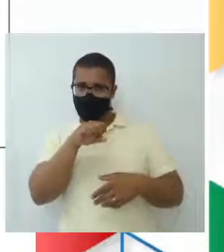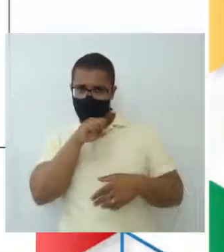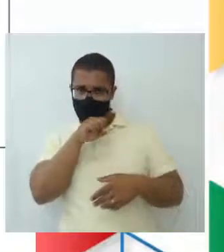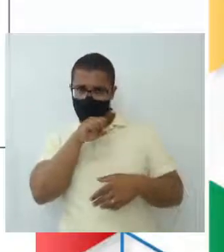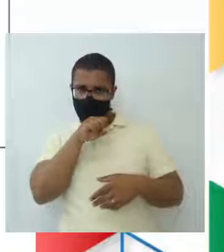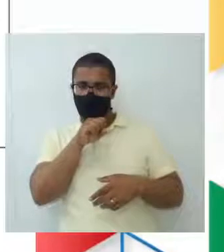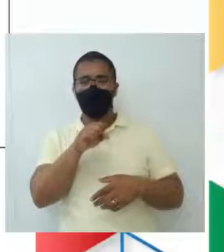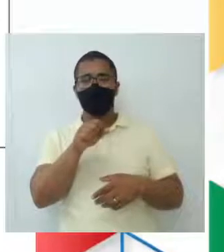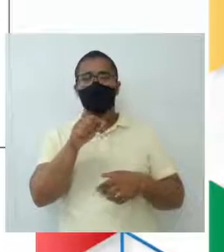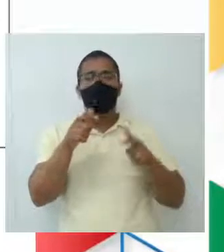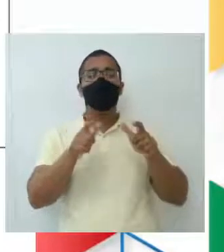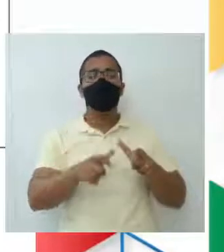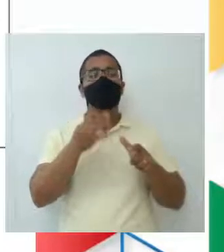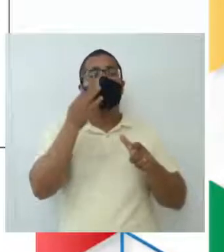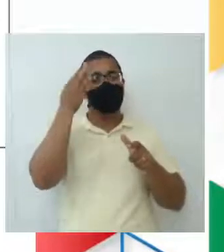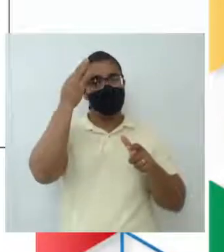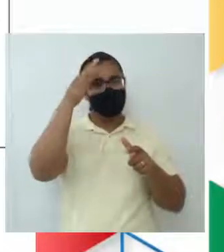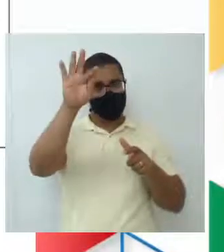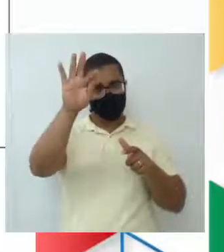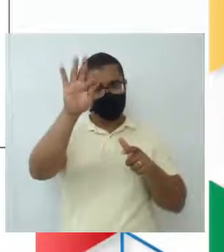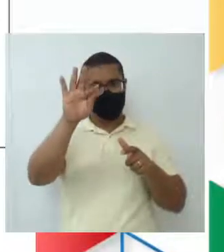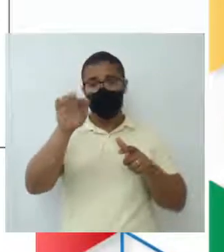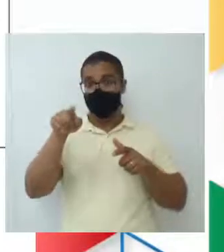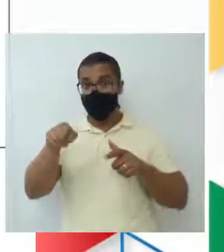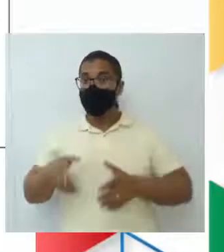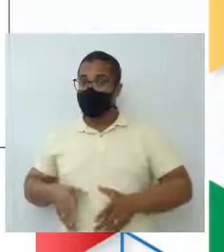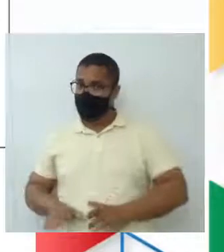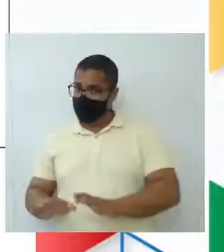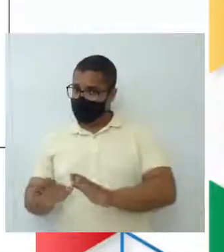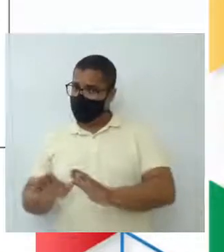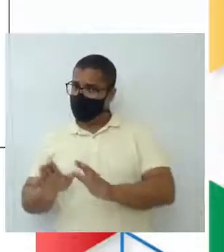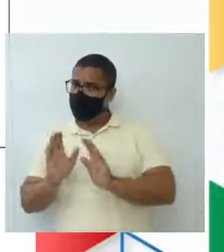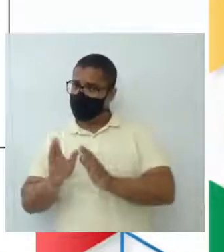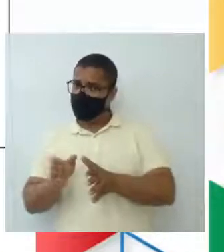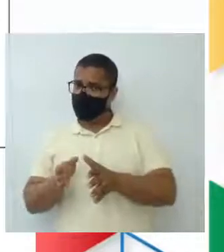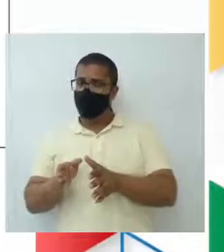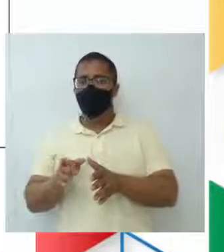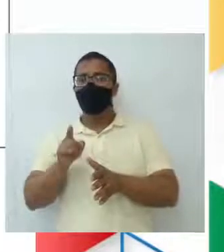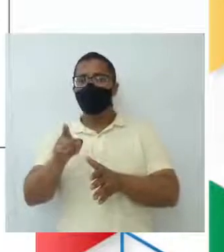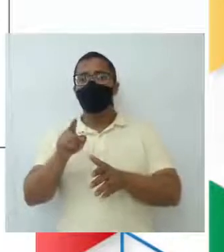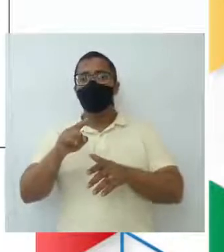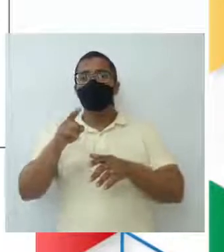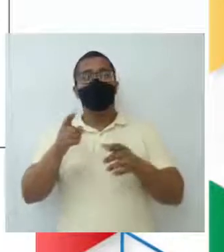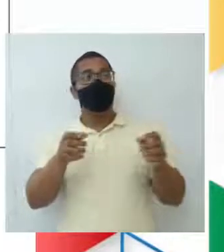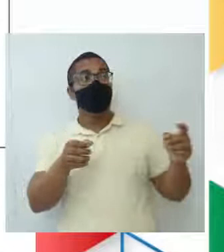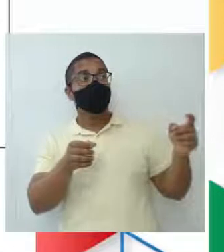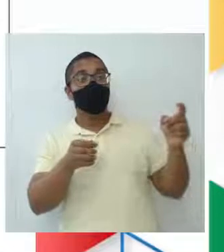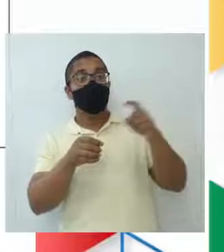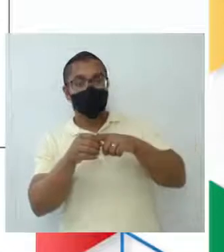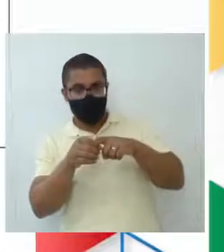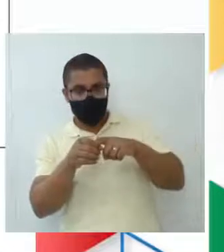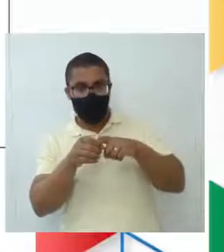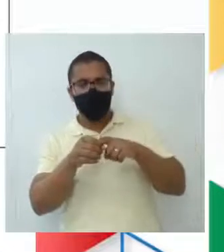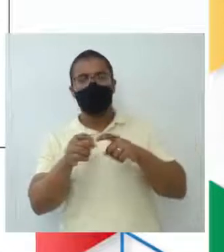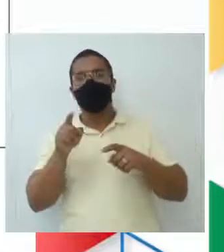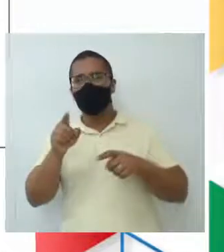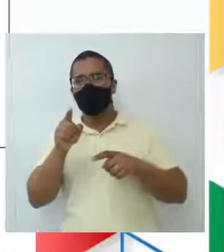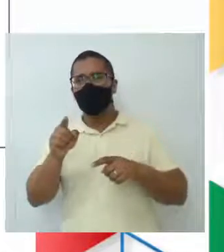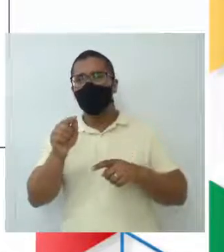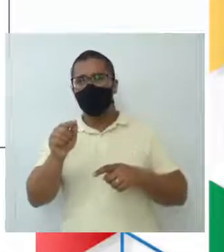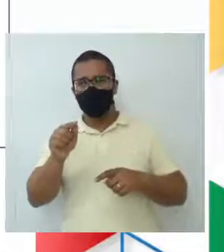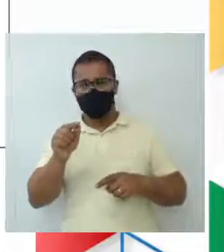o filho nasceu, na volta, rebatizou-o com o nome de Francesco, isto é,